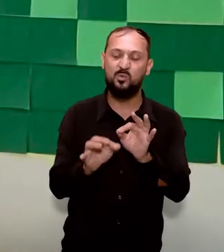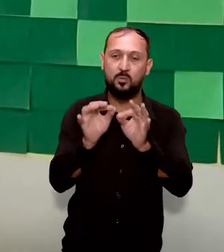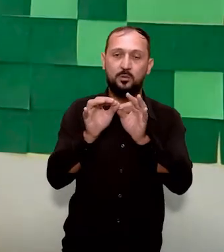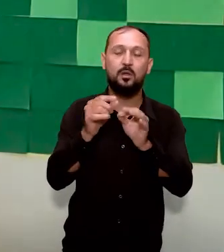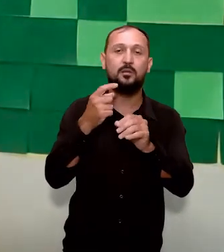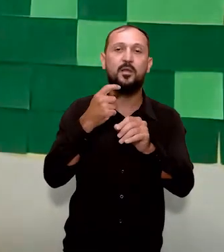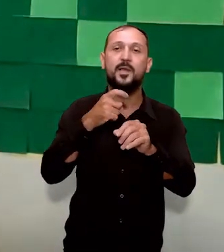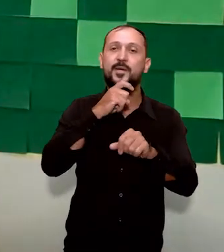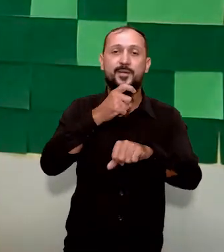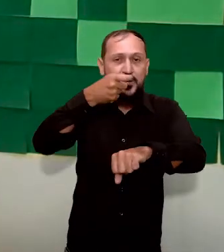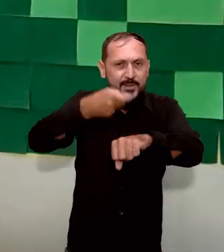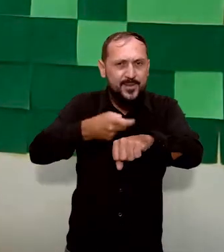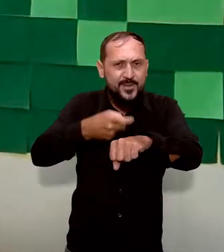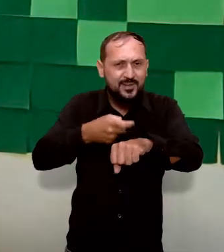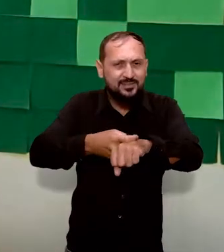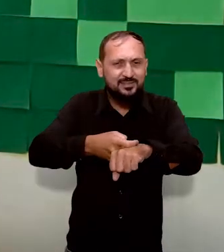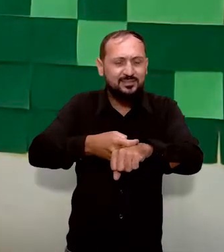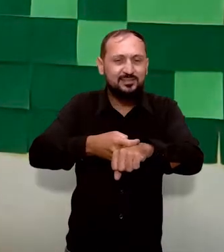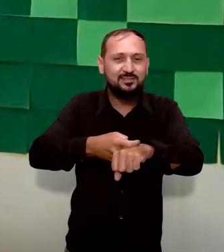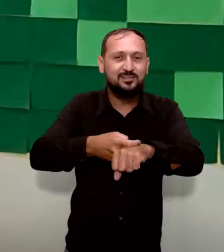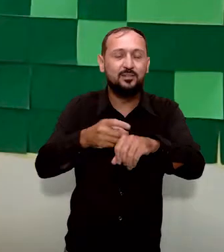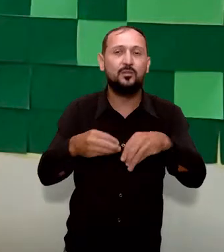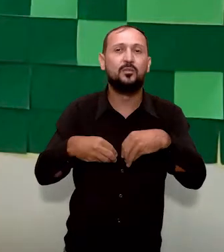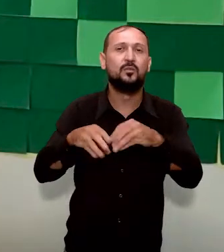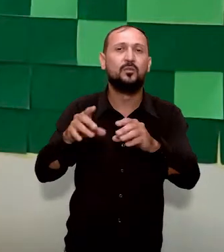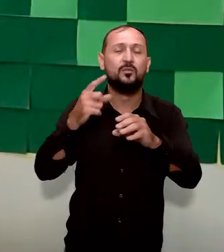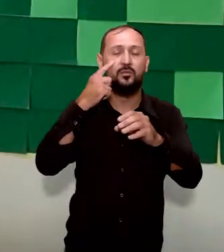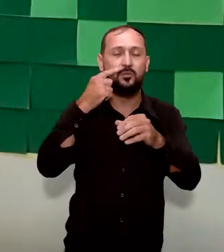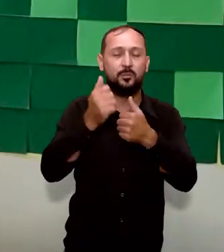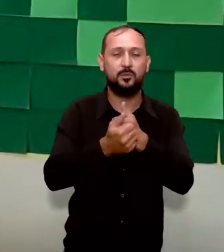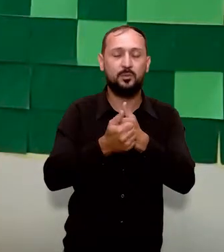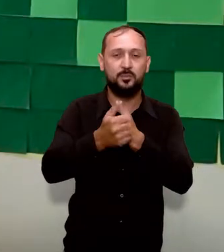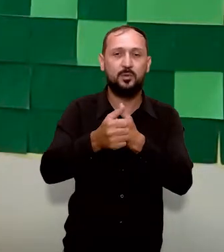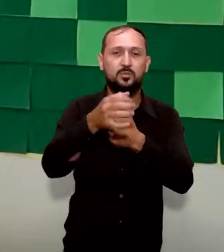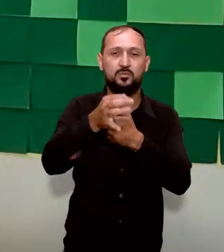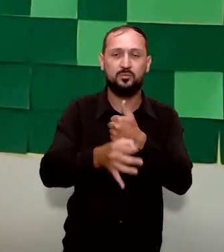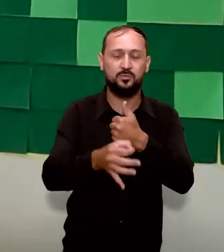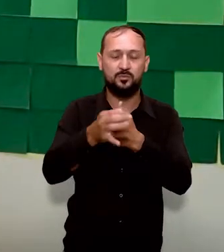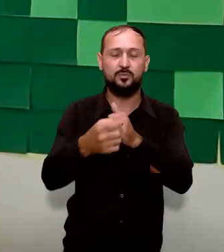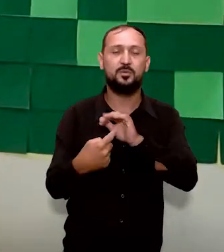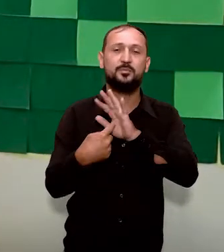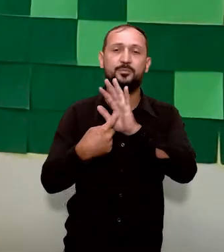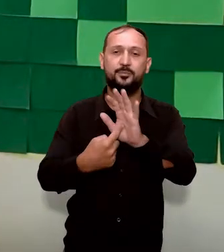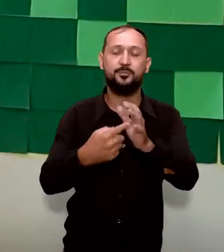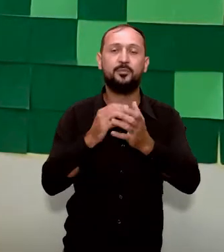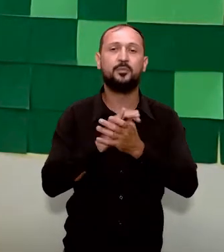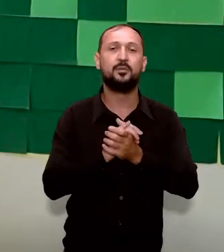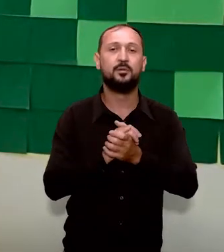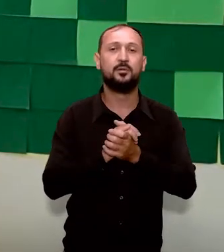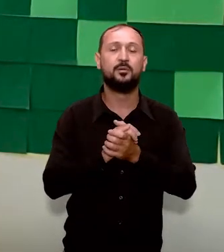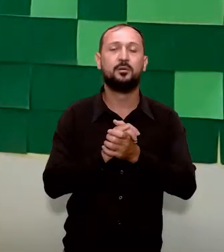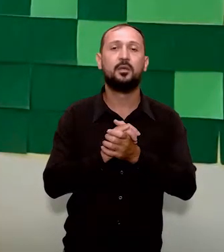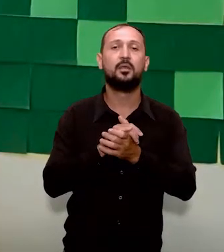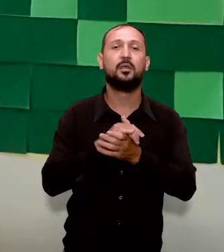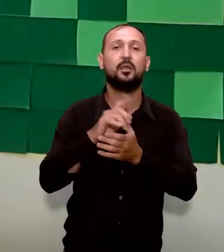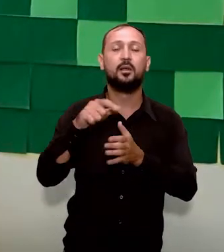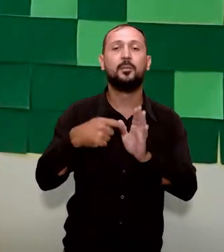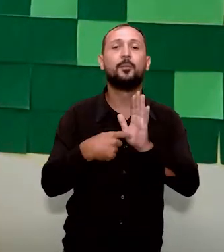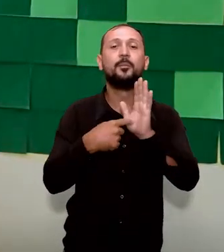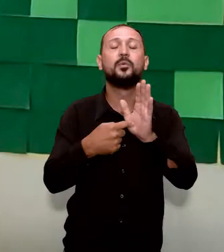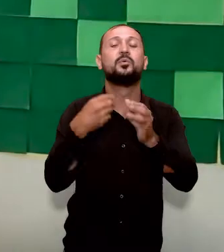um origami congelado, né, que foi para o Tribunal de Justiça, numa exposição que teve lá, que era